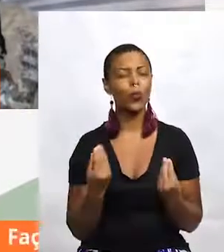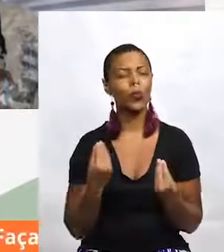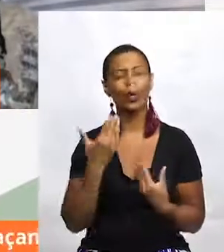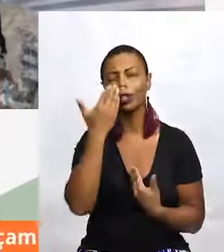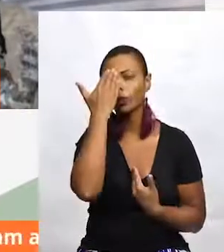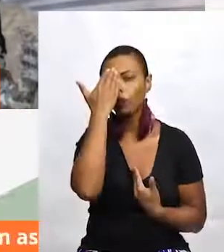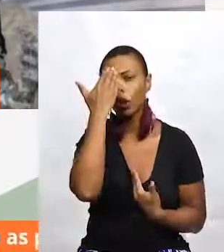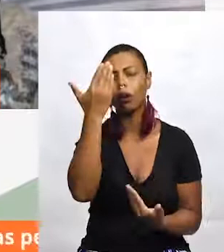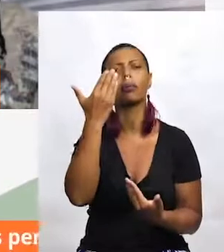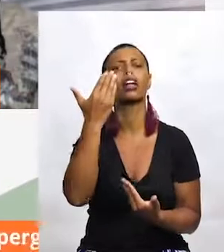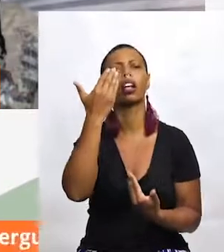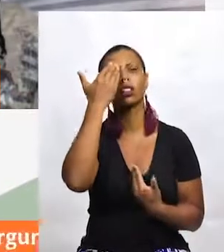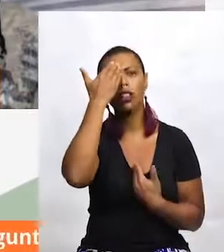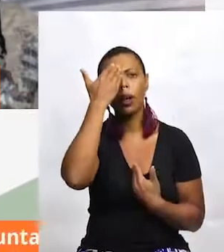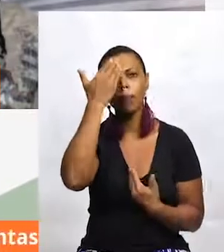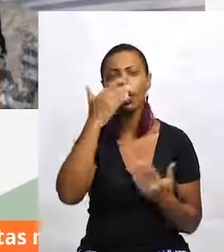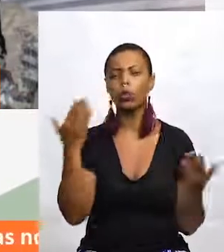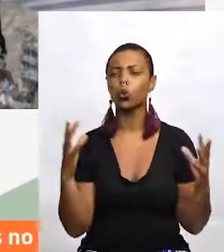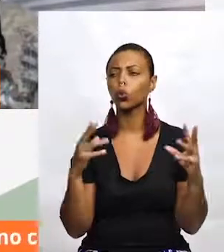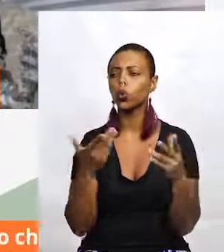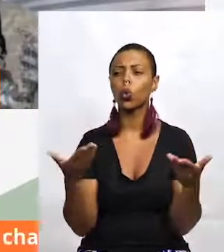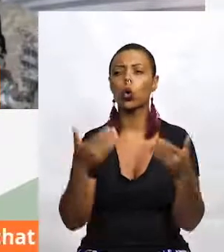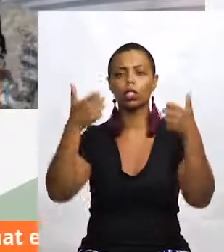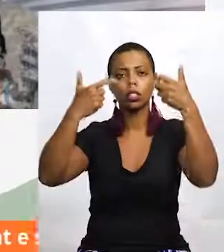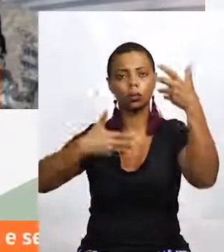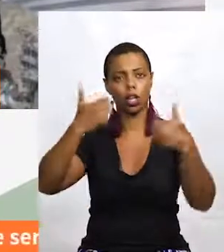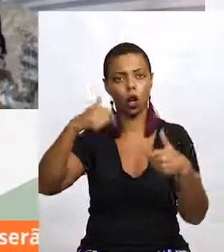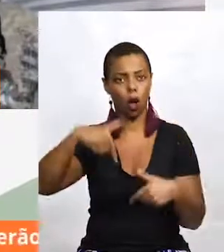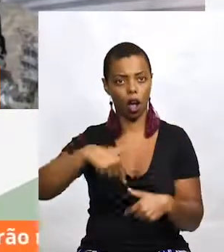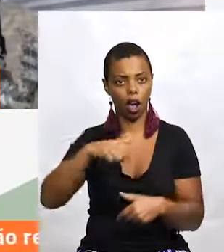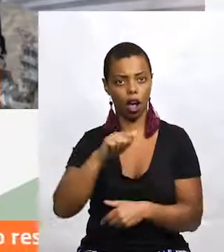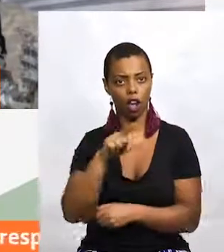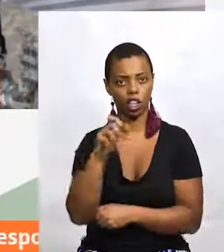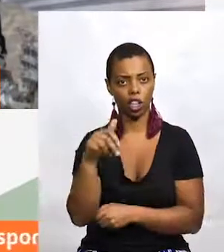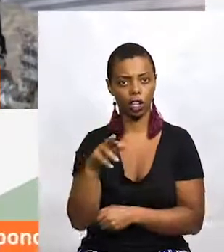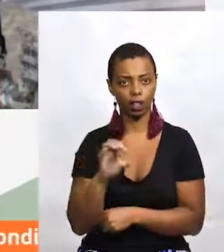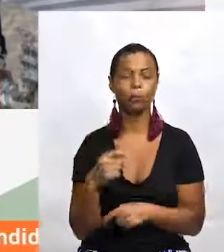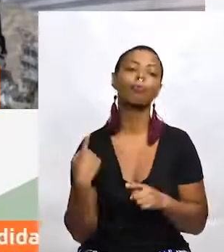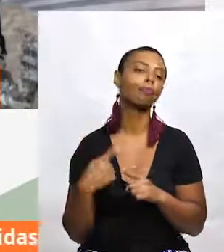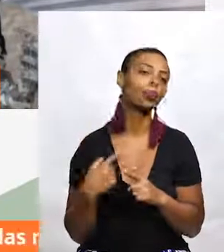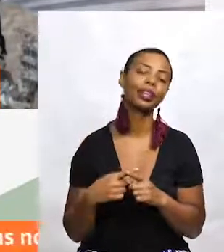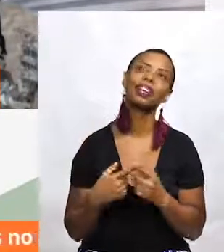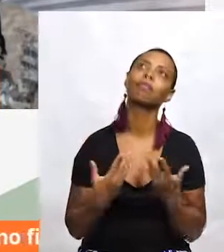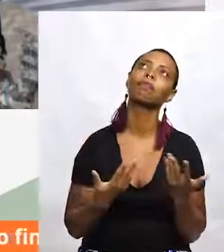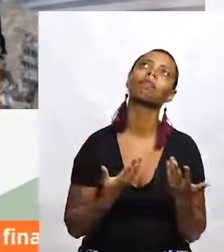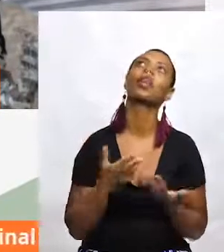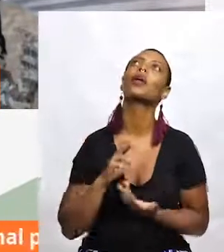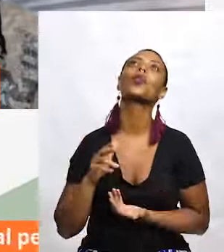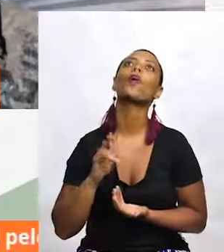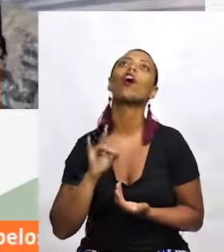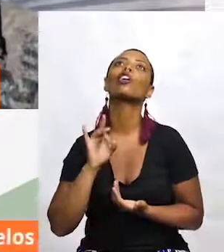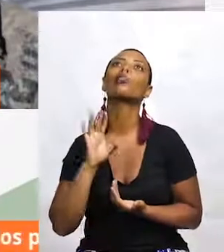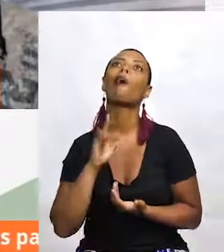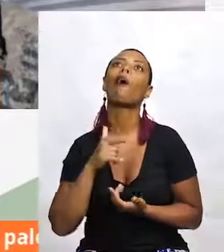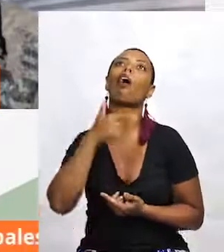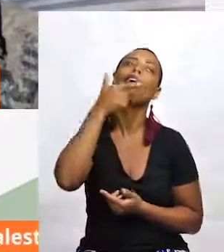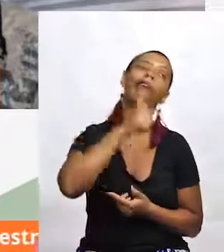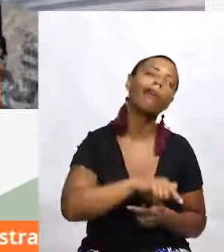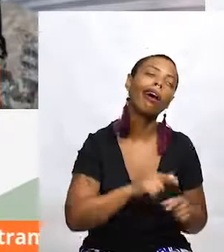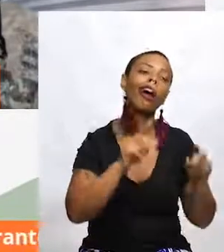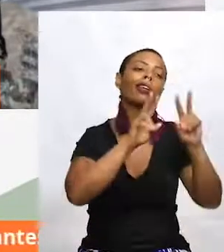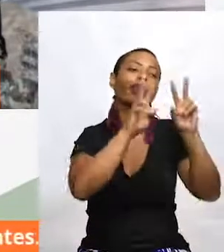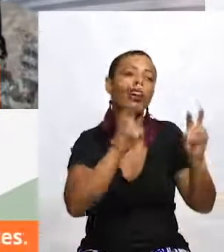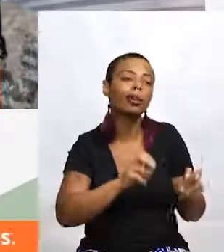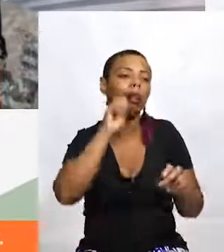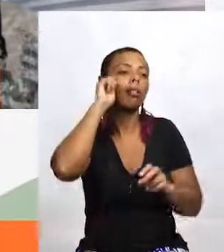grata realmente pelo que você trouxe hoje aqui, viu, Alexandre? Porque não é mais uma pauta preta que quer ser discutida.